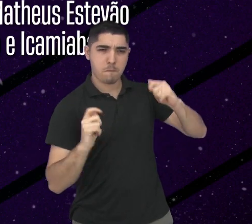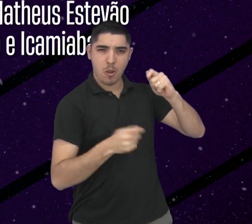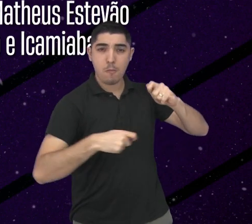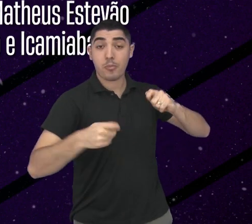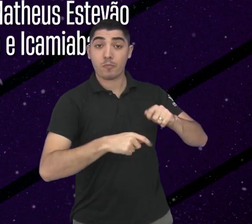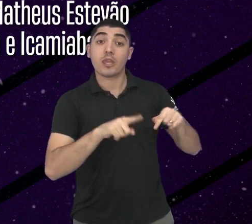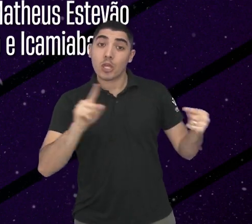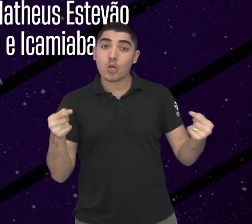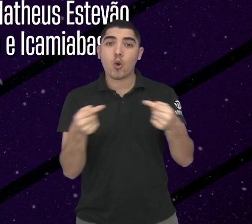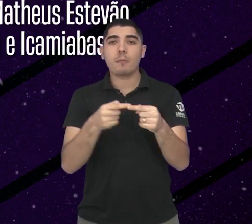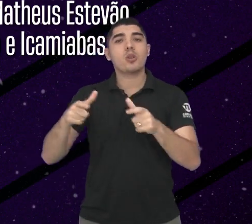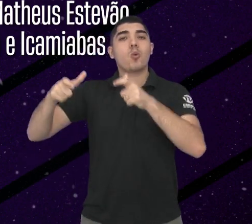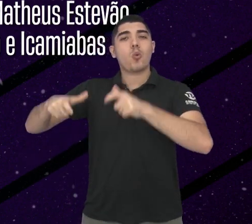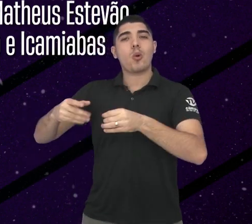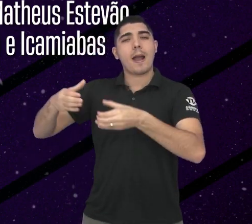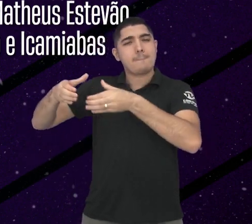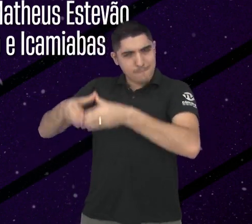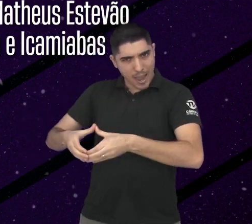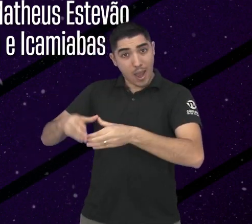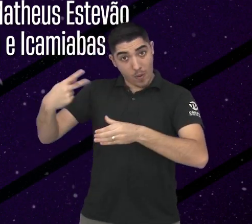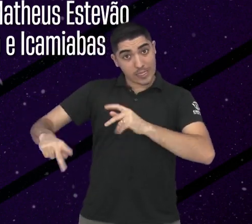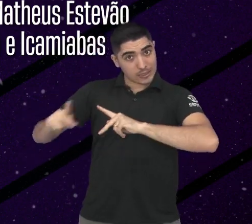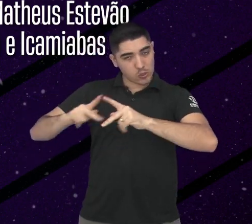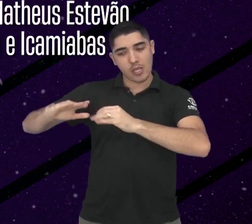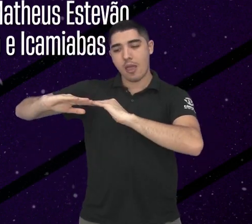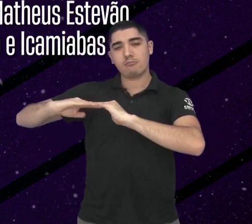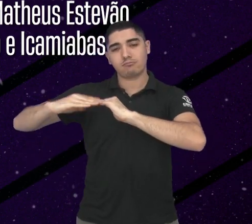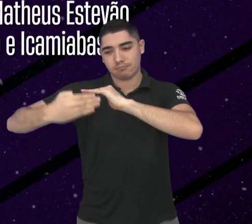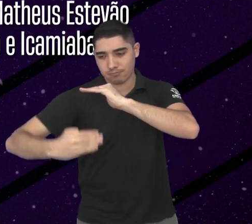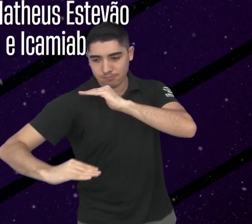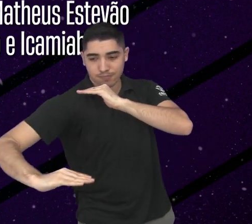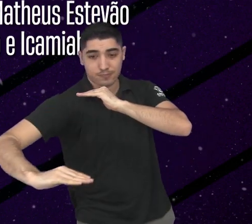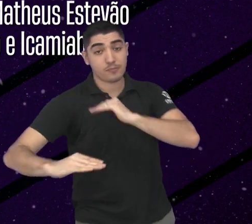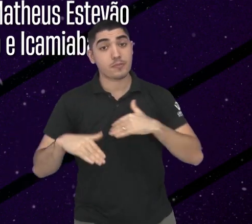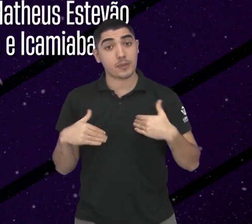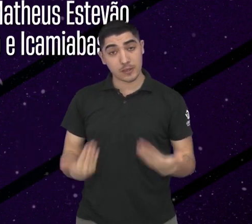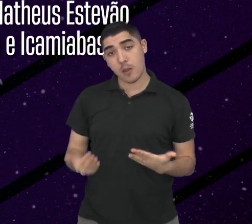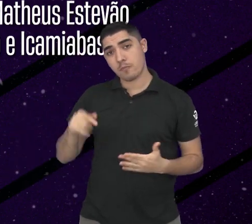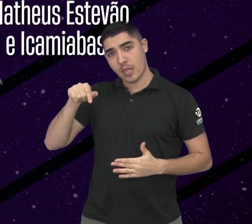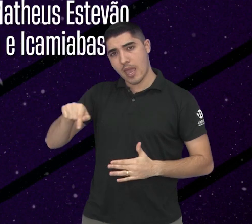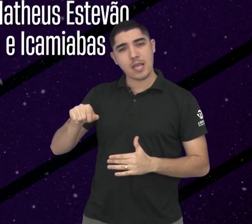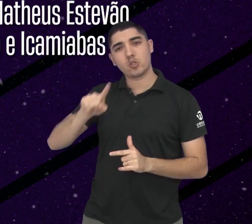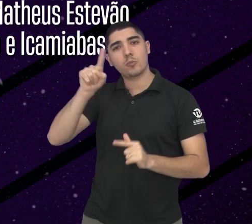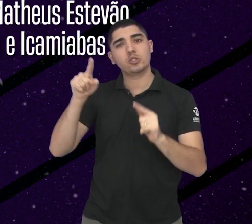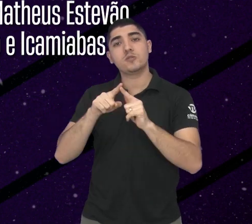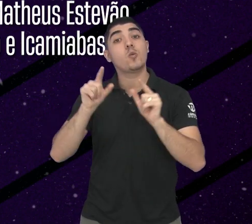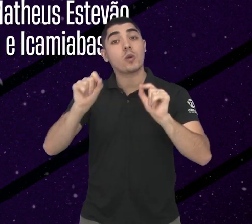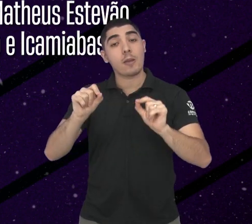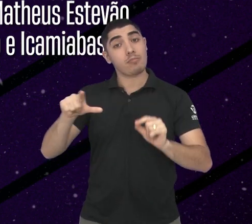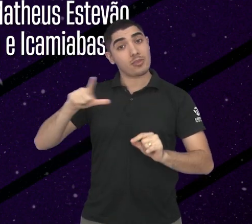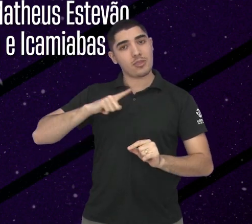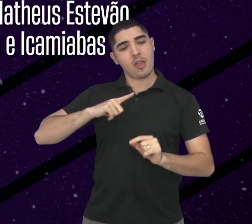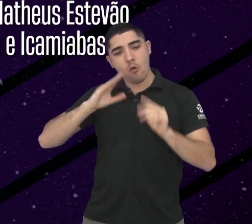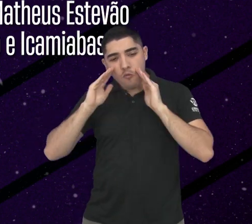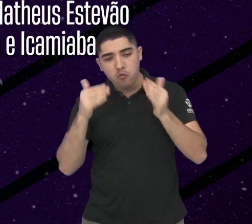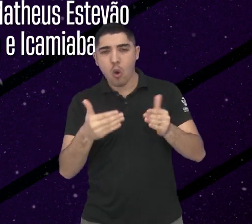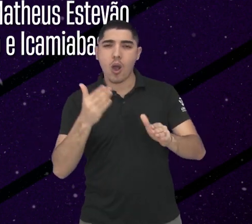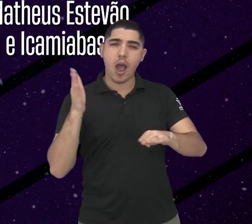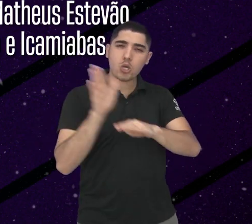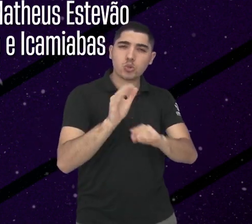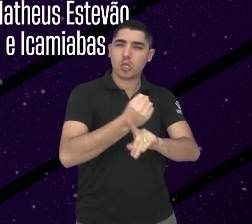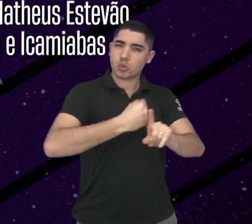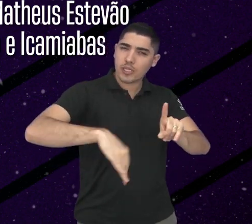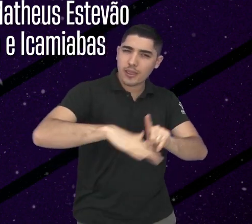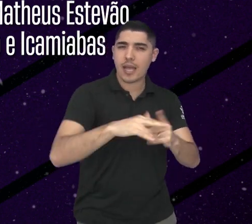banhado daqui de São José. O Matheus e a sua equipe gostam de sempre atrelar os lançamentos das músicas com alguma ação social. E para